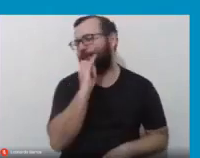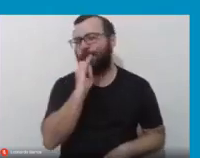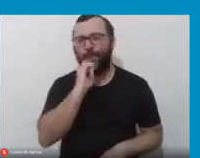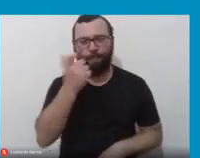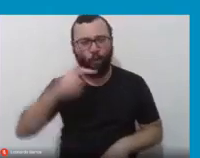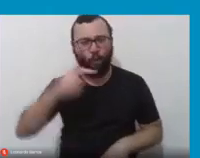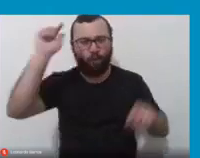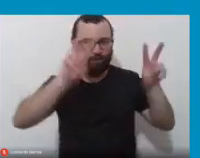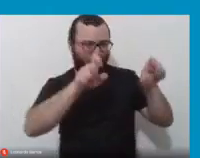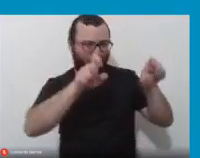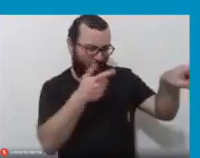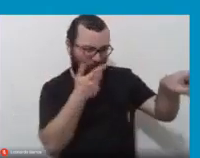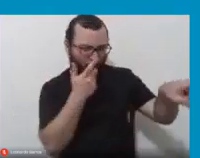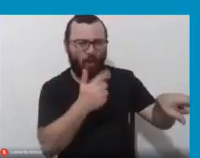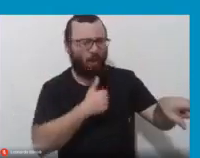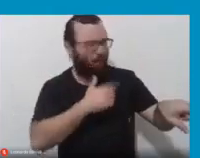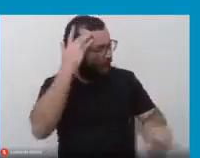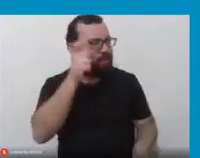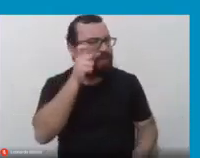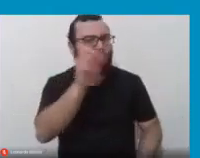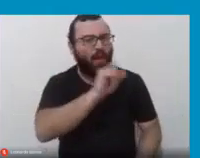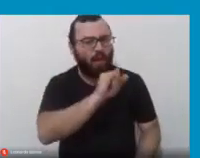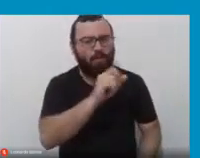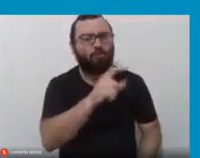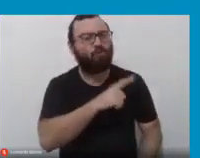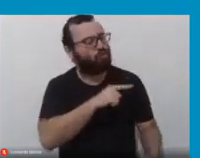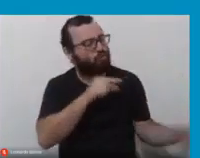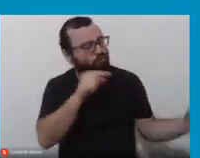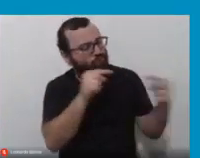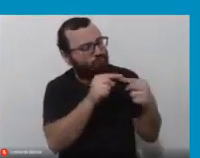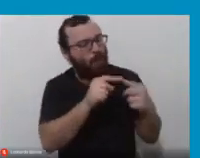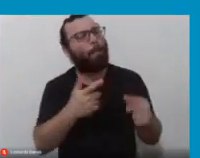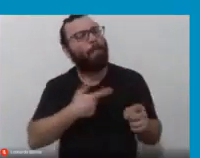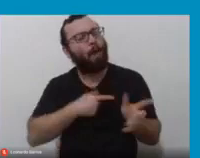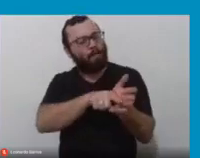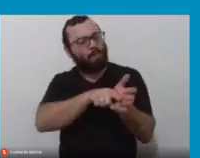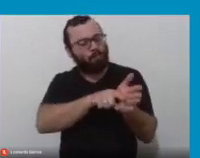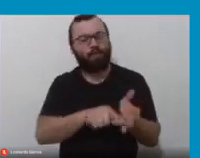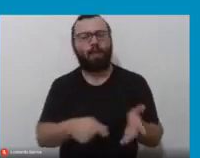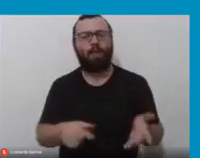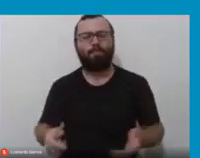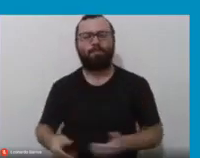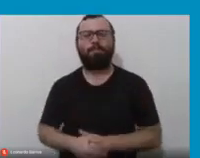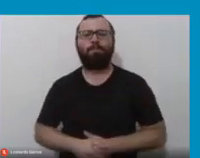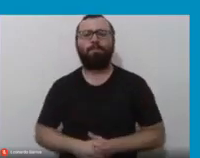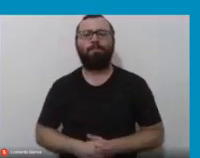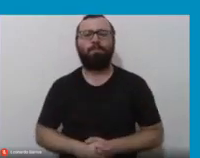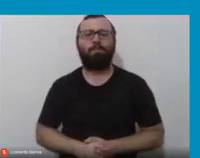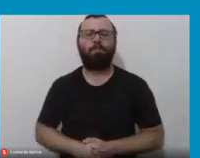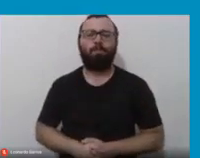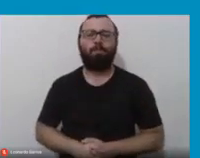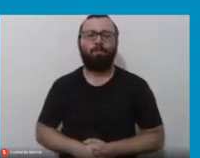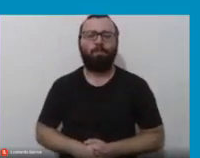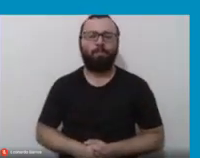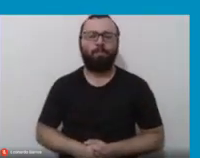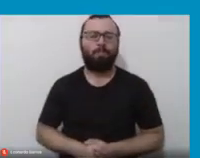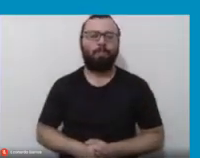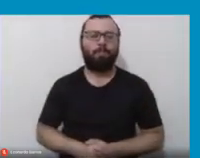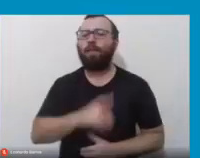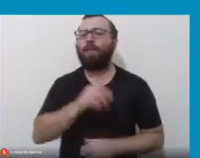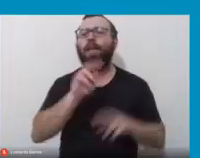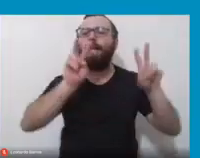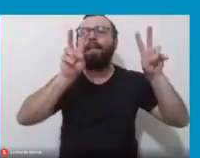tema que vocês falaram aí, que eu acho que é interessante, tem a ver com minhas pesquisas atuais também, é, por exemplo, o tema